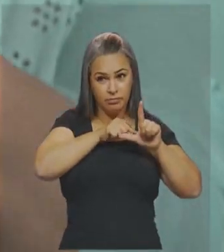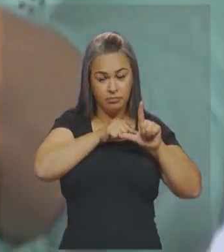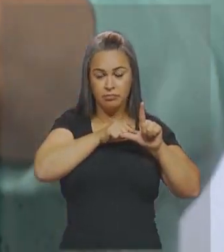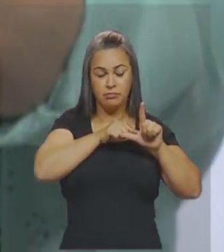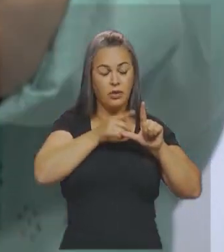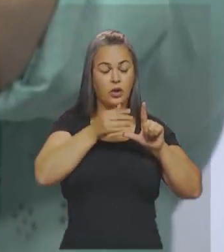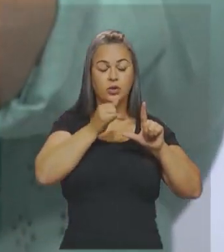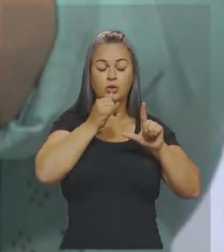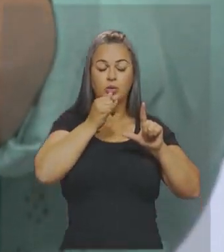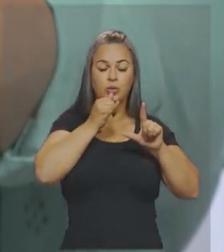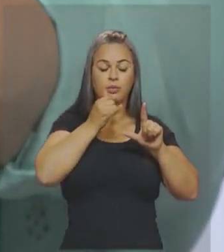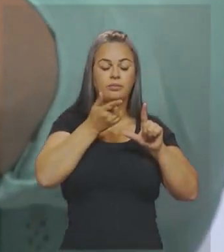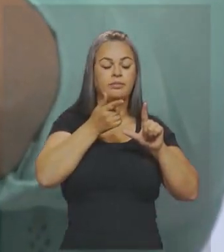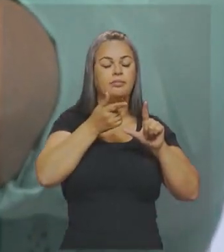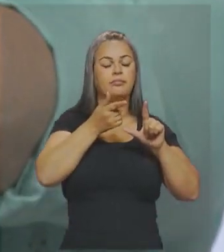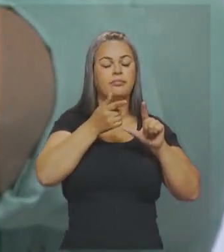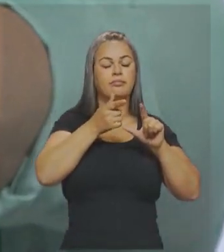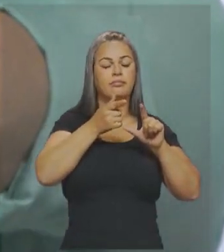Todo